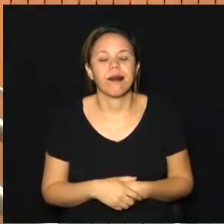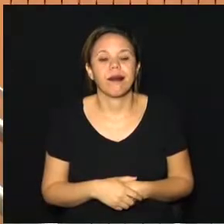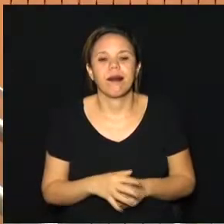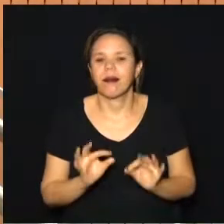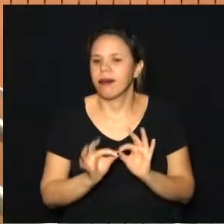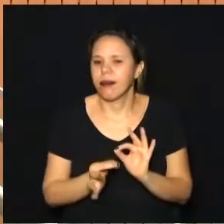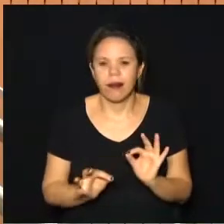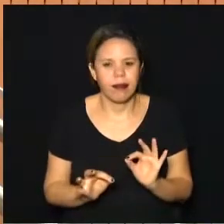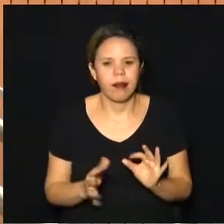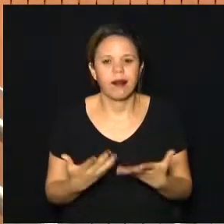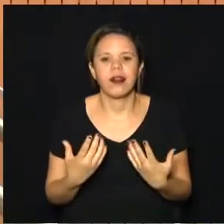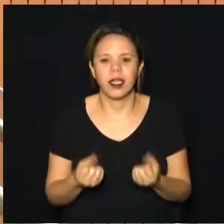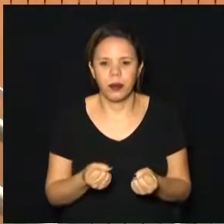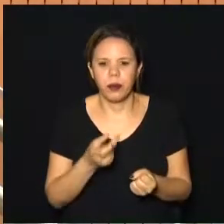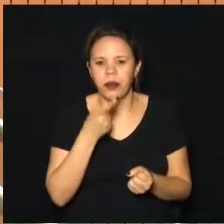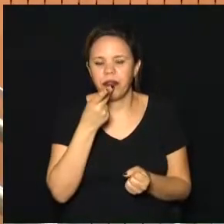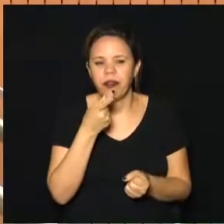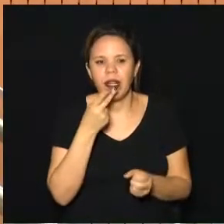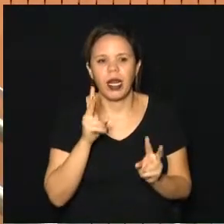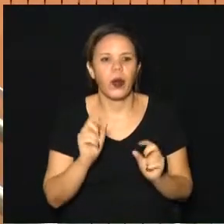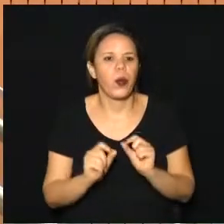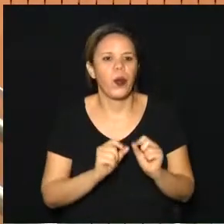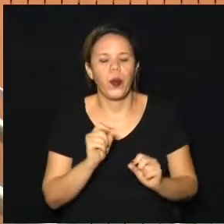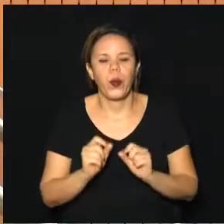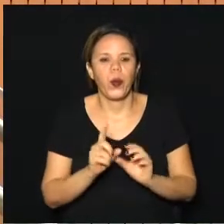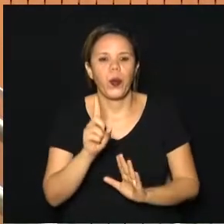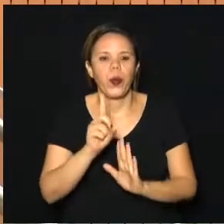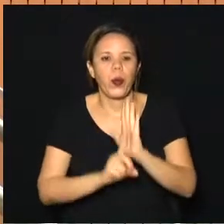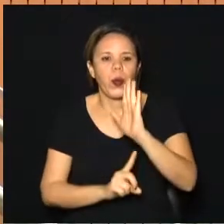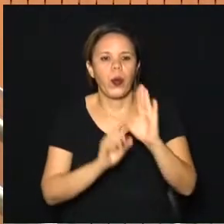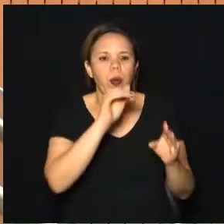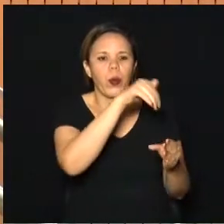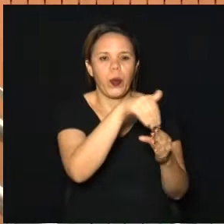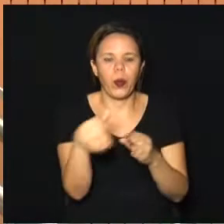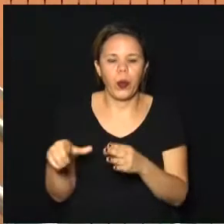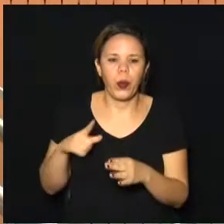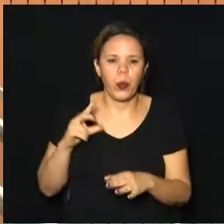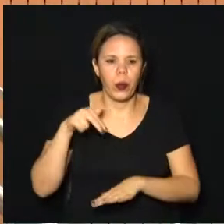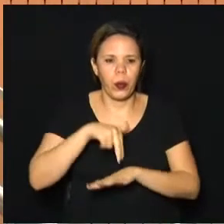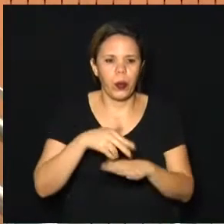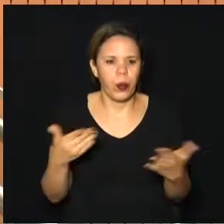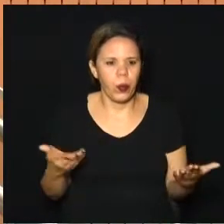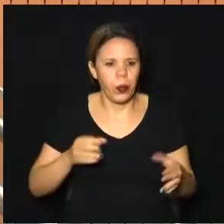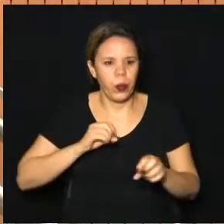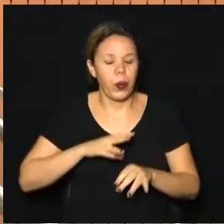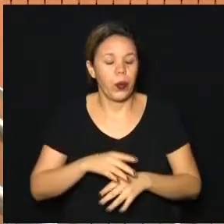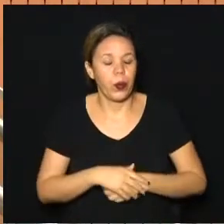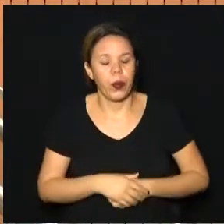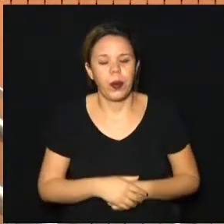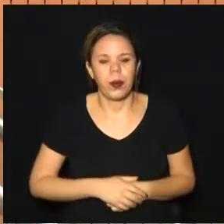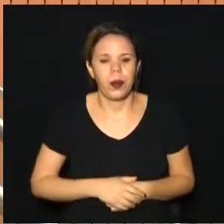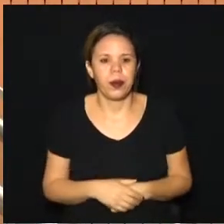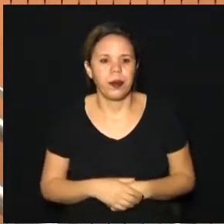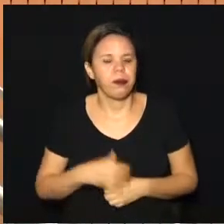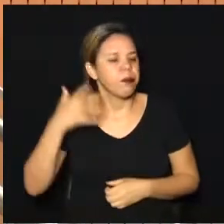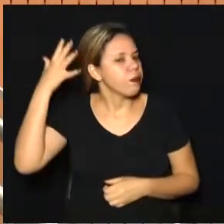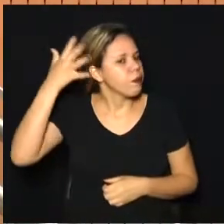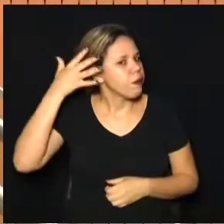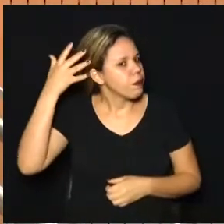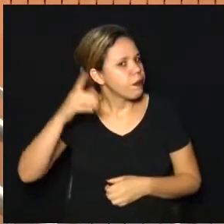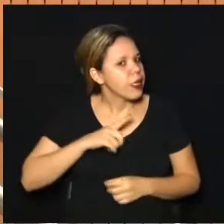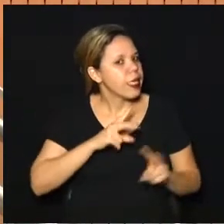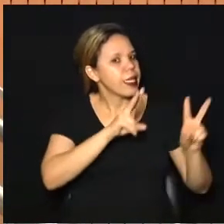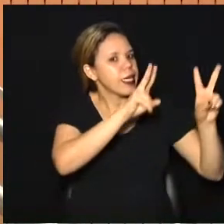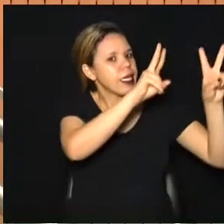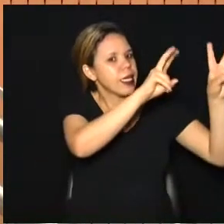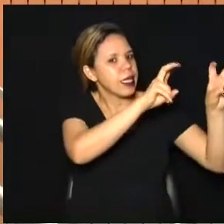delongas, vamos falar um pouquinho do direito eleitoral, que é o que nos traz aqui hoje. Muito bem, a palestra ela tem como tema